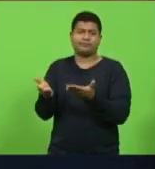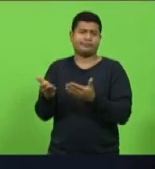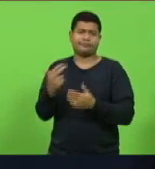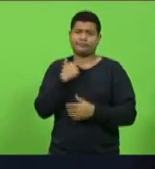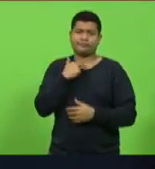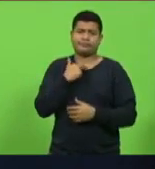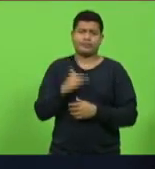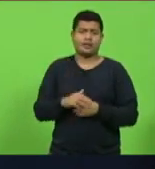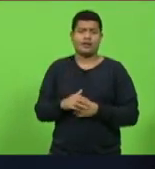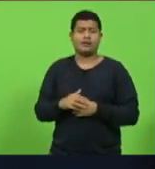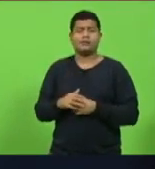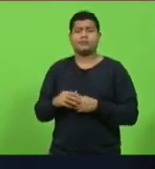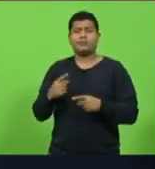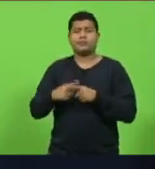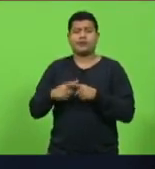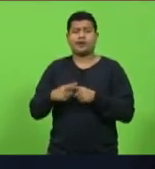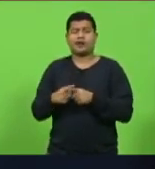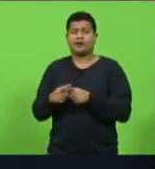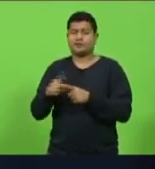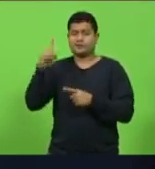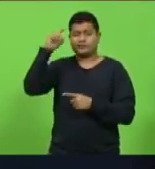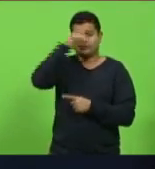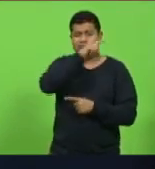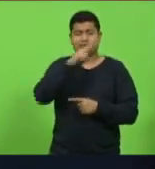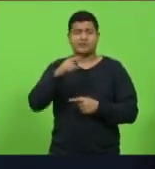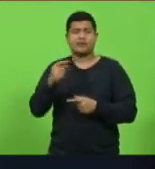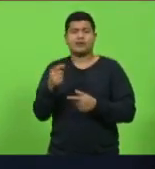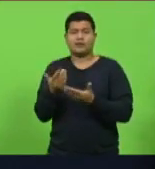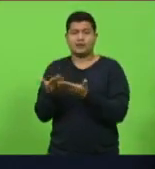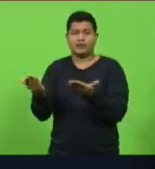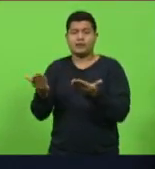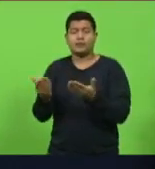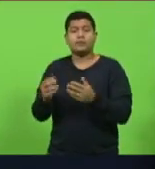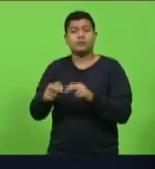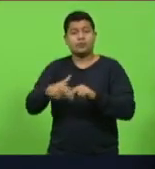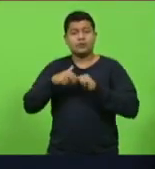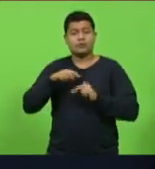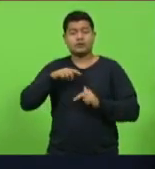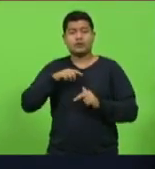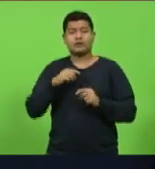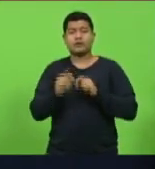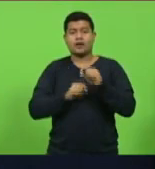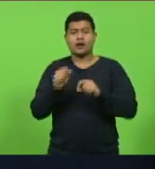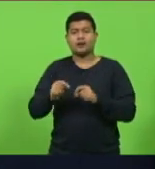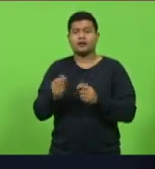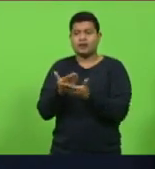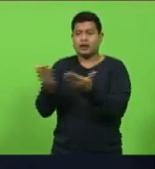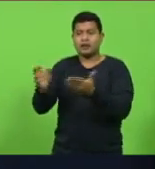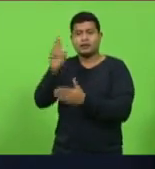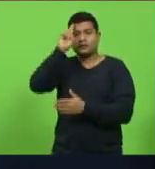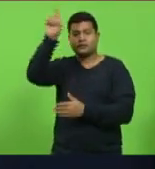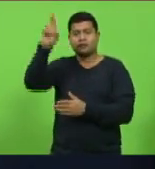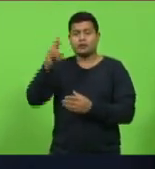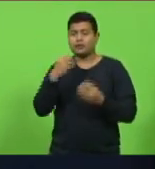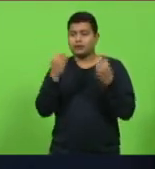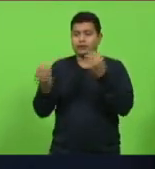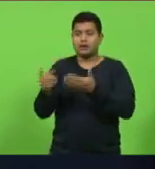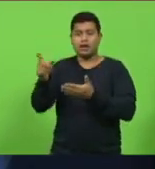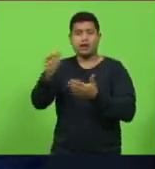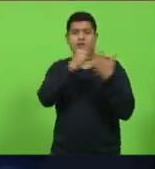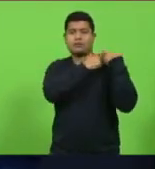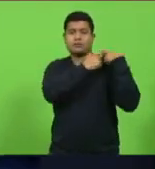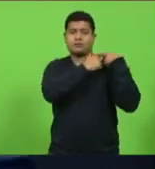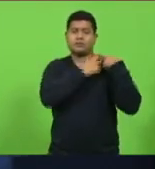a administração por isso existem os cargos de confiança para que se delega funções e responsabilidades